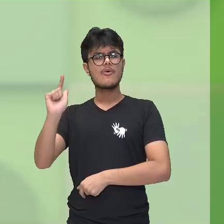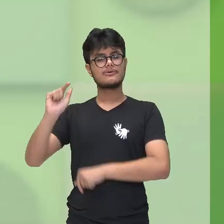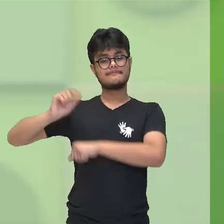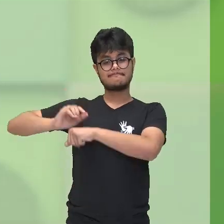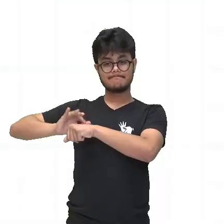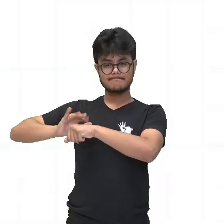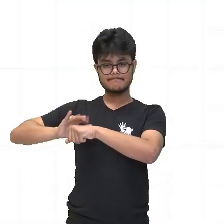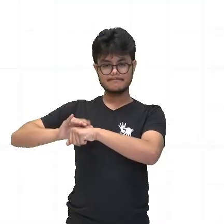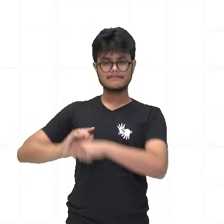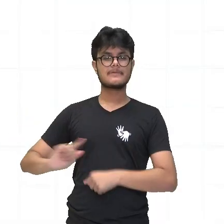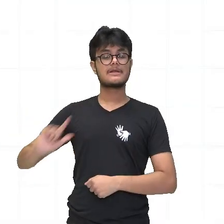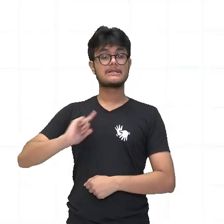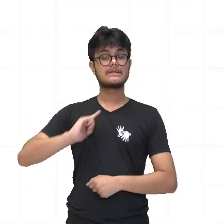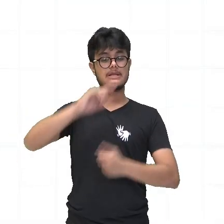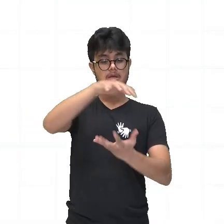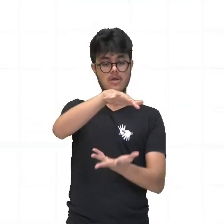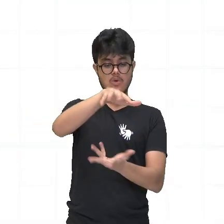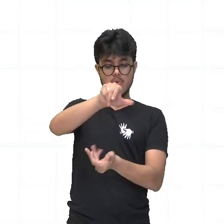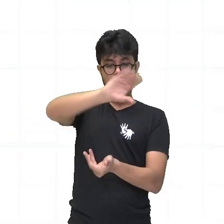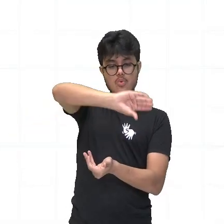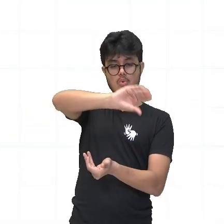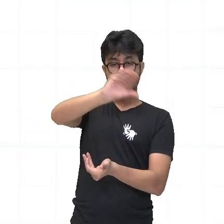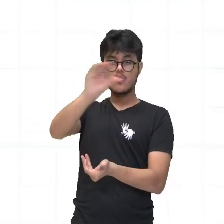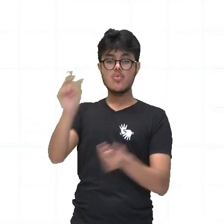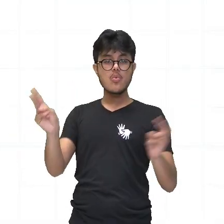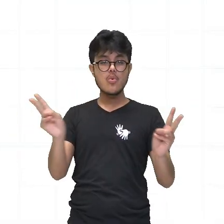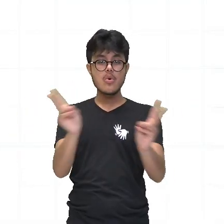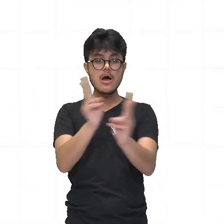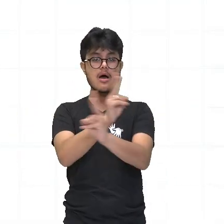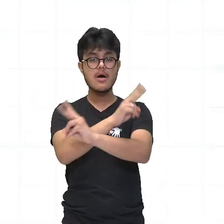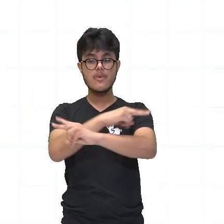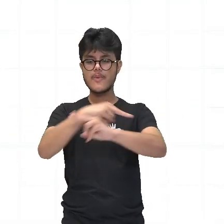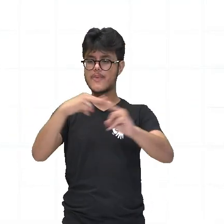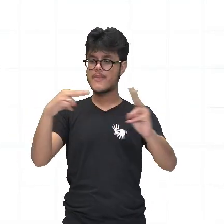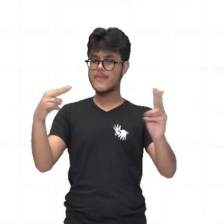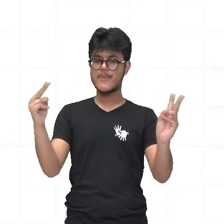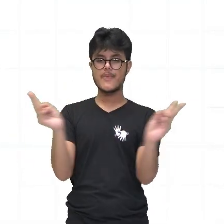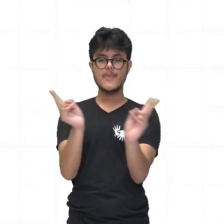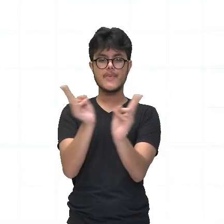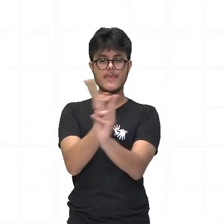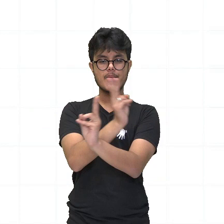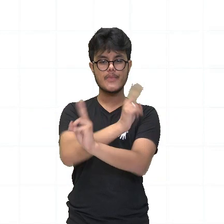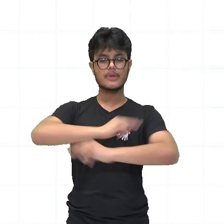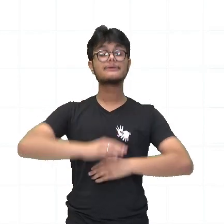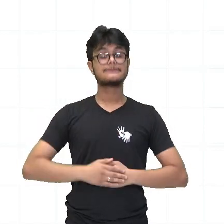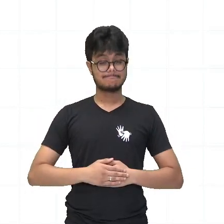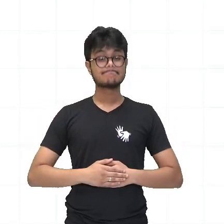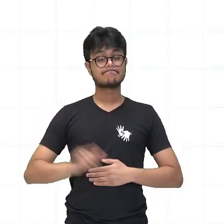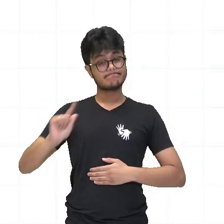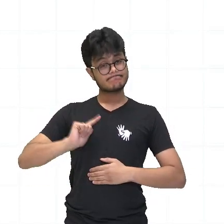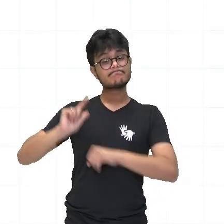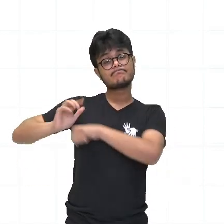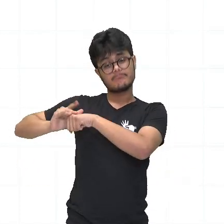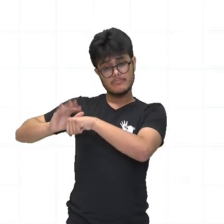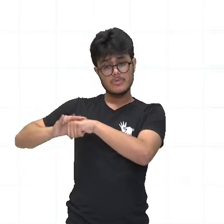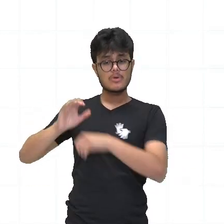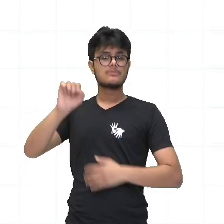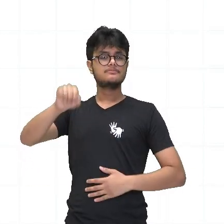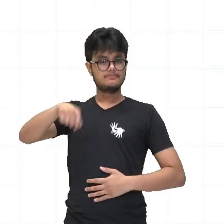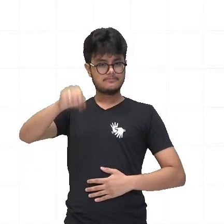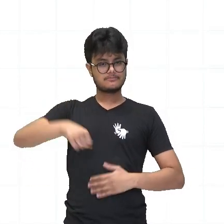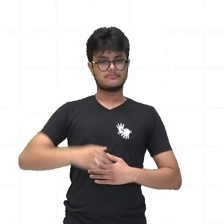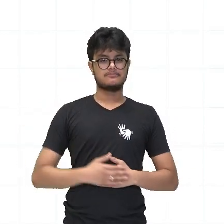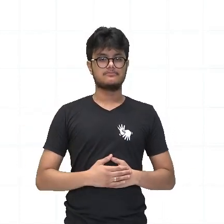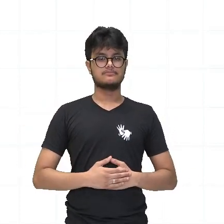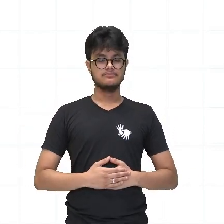atmosféricas, transmitidas por ventos, né, que estão presentes nesse ar. São doenças transmitidas